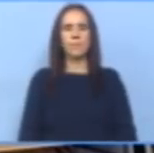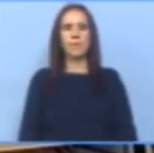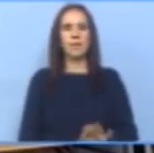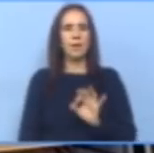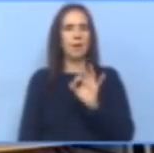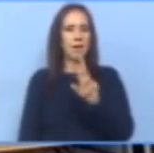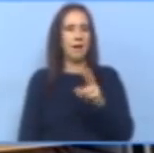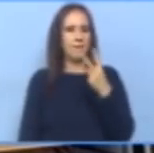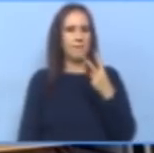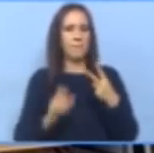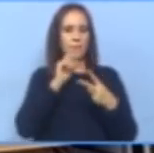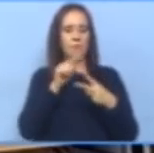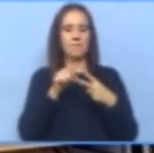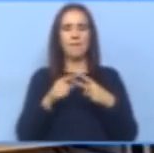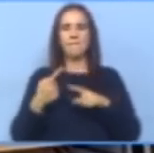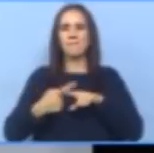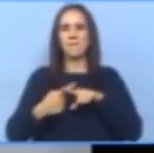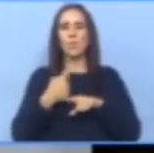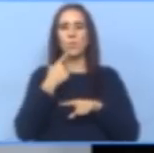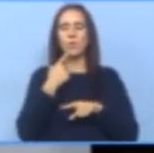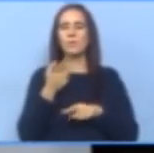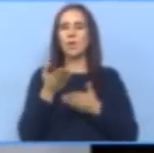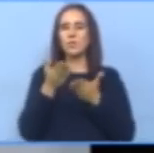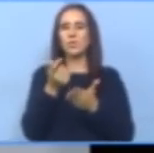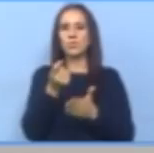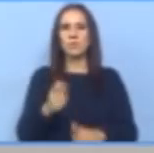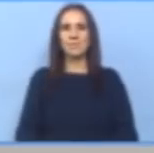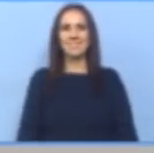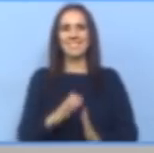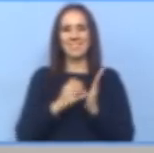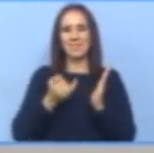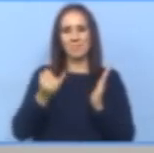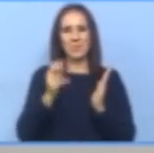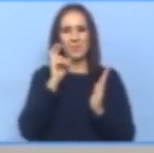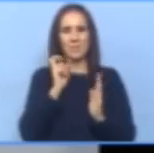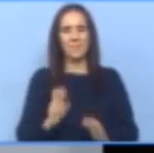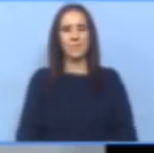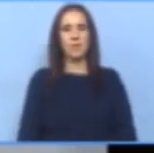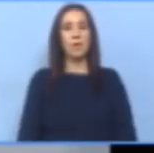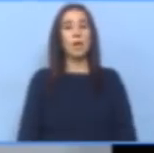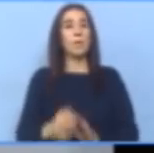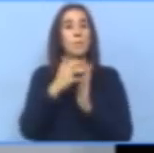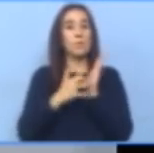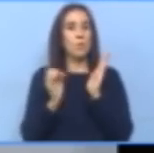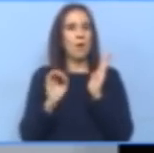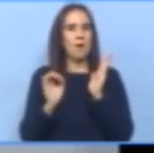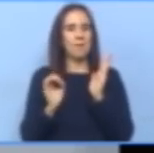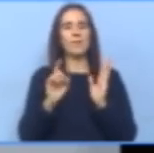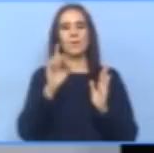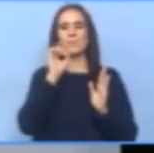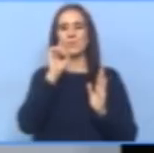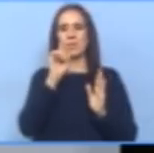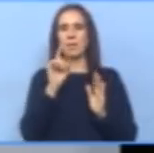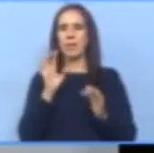aspectos mais ainda muito interessantes, porque ajudará um bocadinho a dizer isso. Depois ouvimos o texto. Mas não vem aqui no texto. Sim. E por isso é que é importante